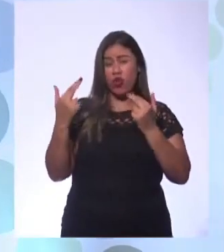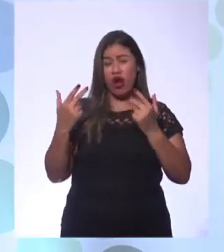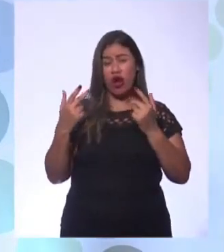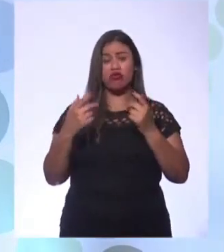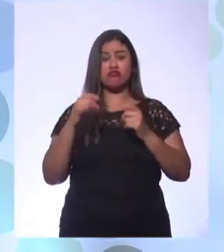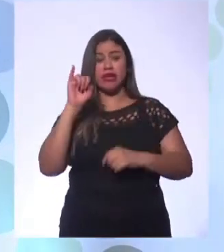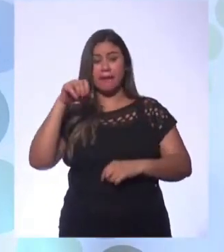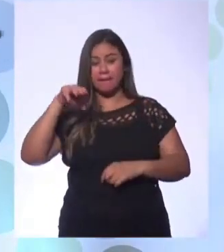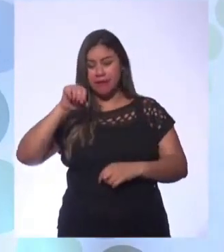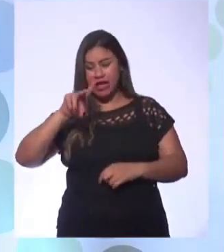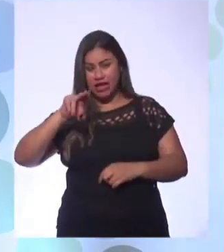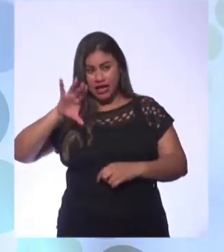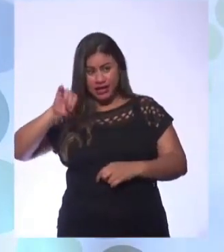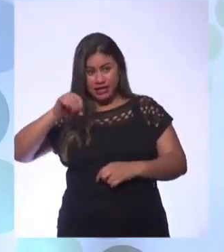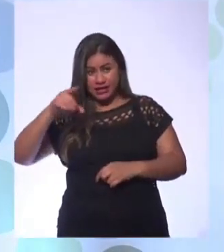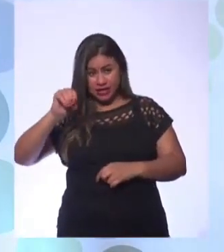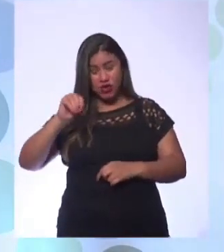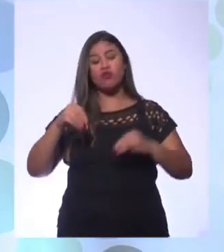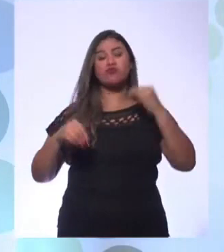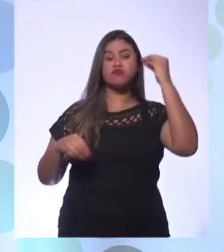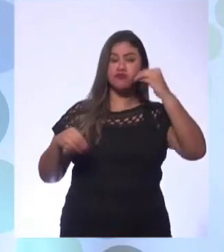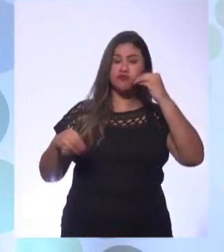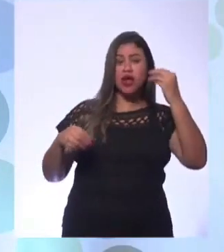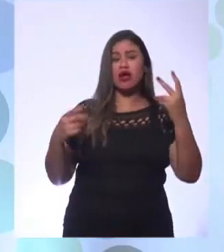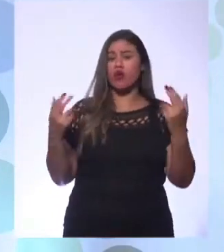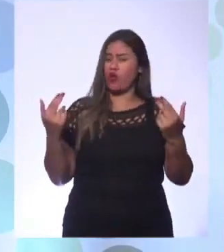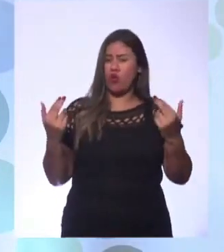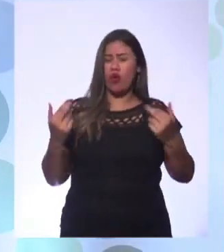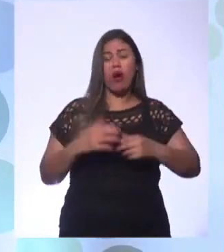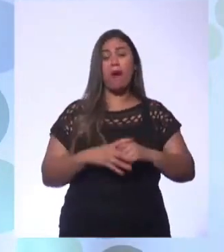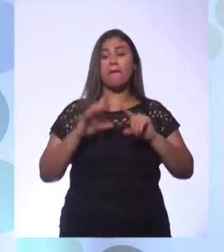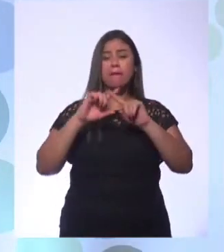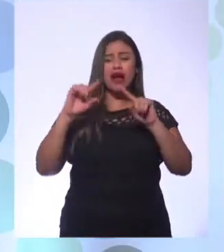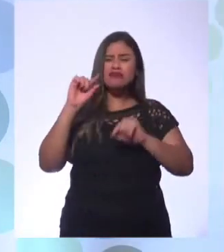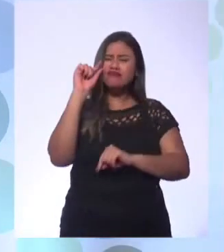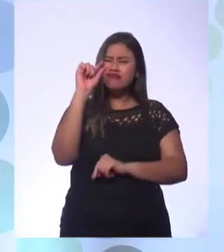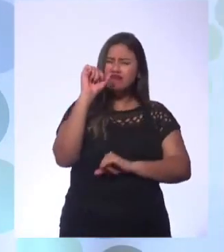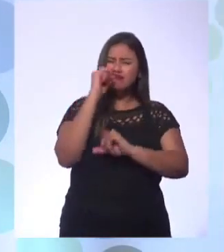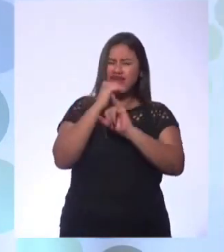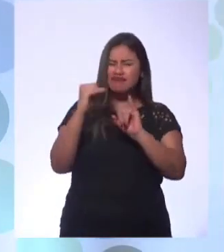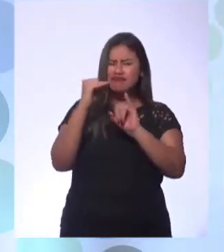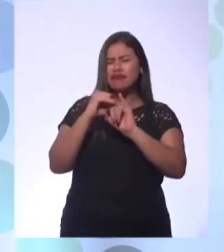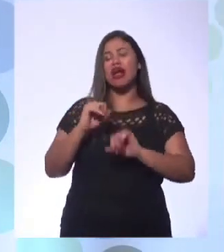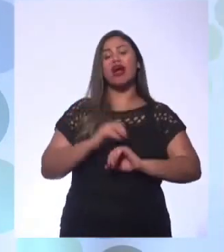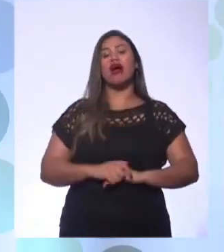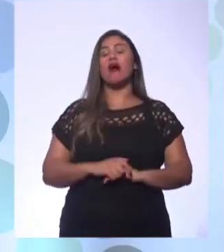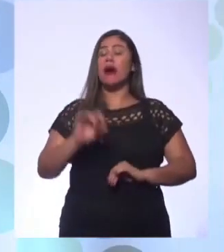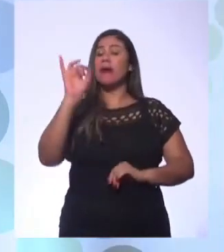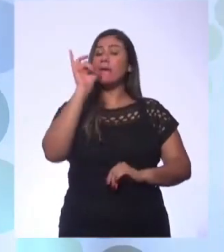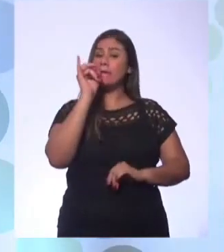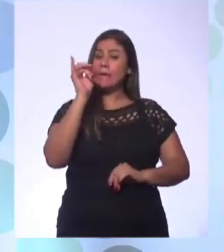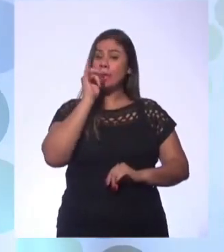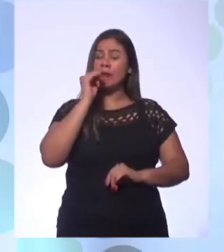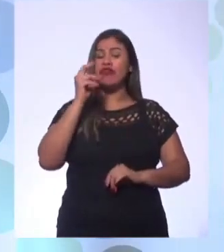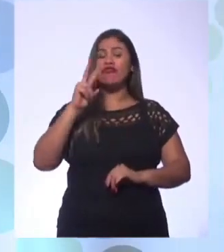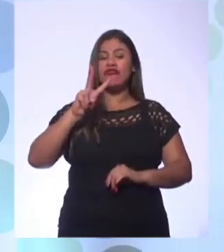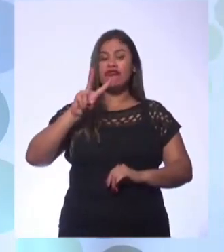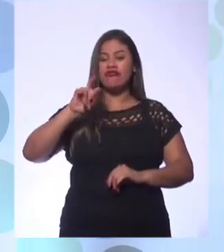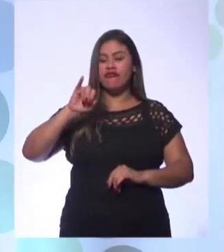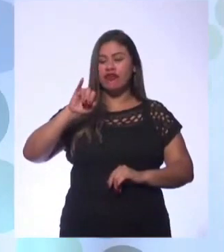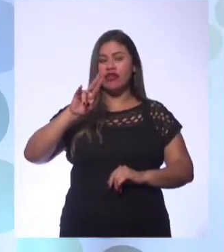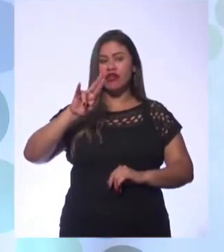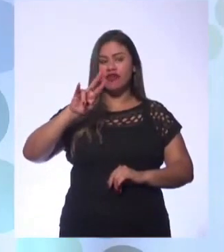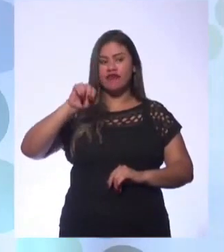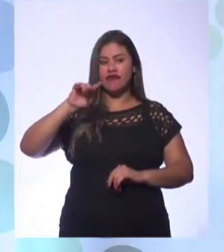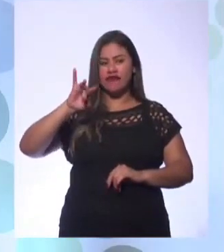muito parecidos, são até correlatos, né? Mas tem pequenas diferenciações, né? Quando eu falo em vivência, por exemplo, né,